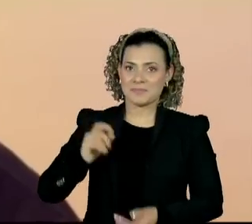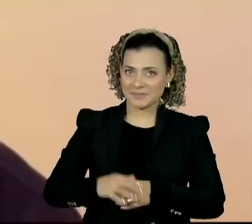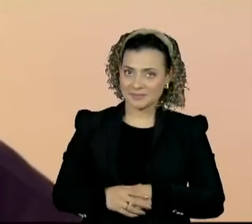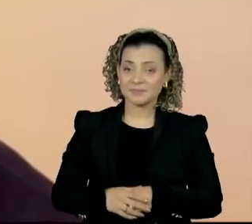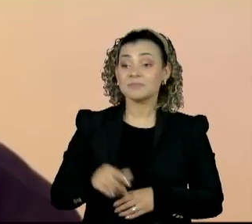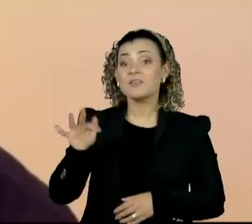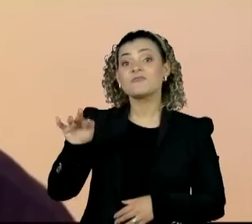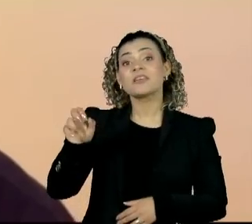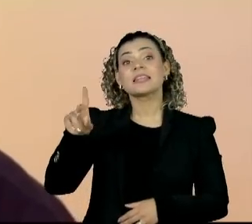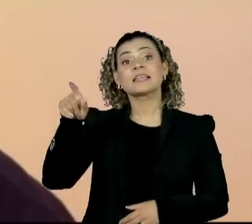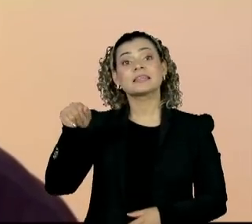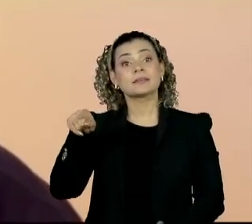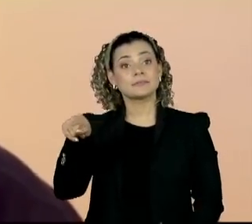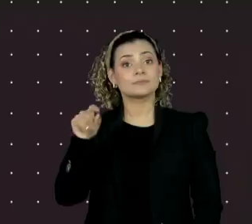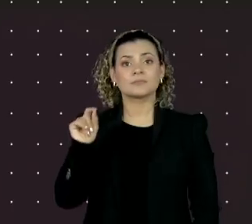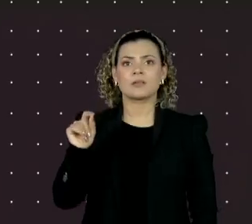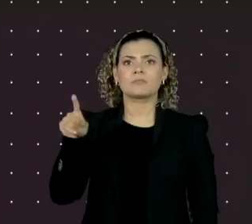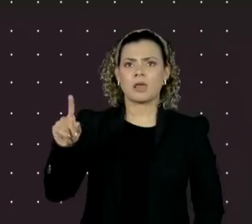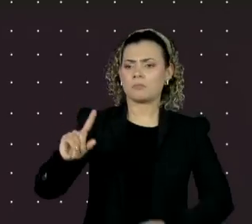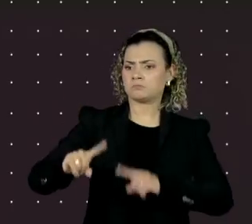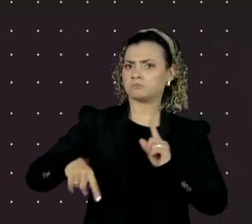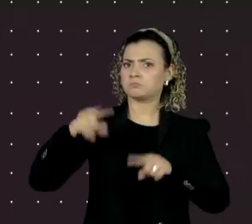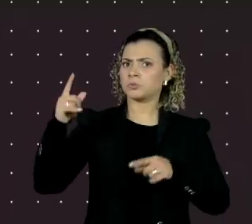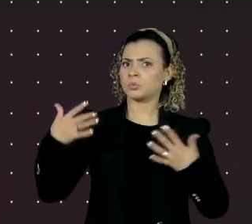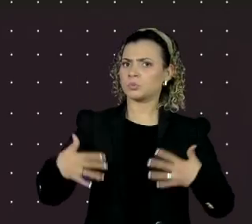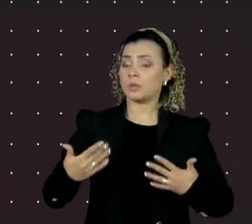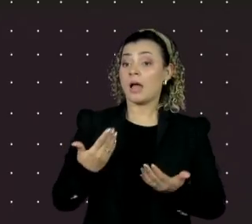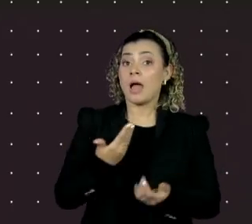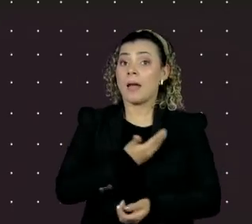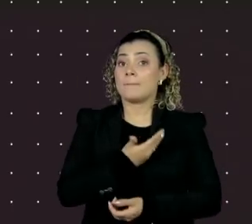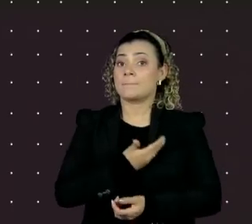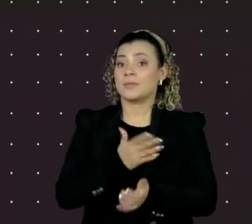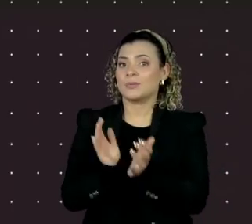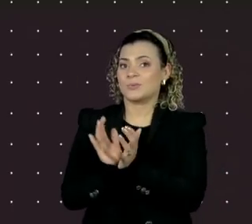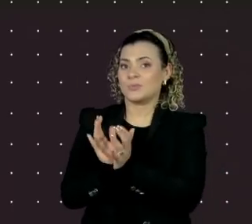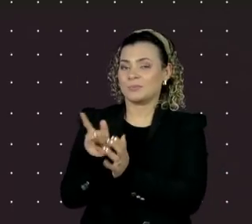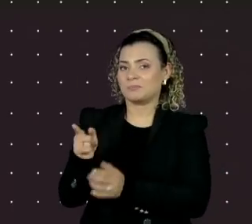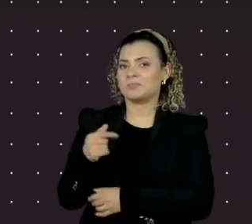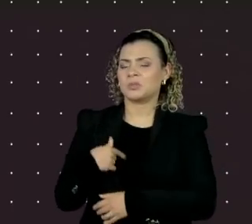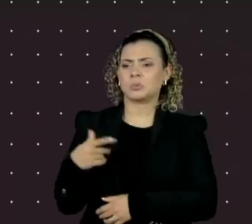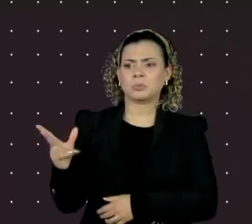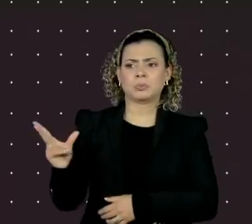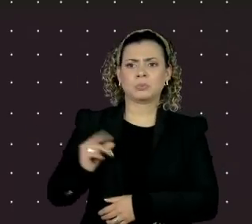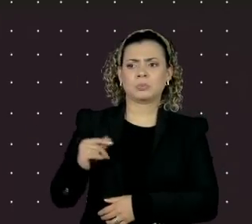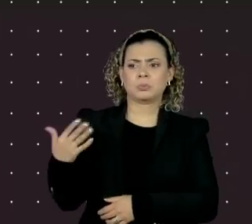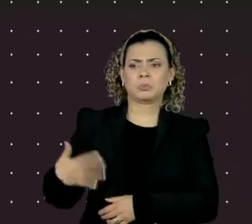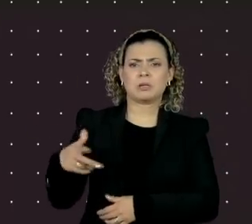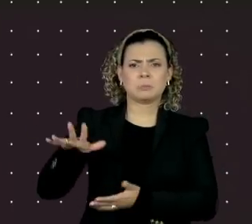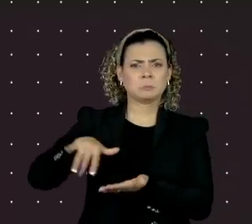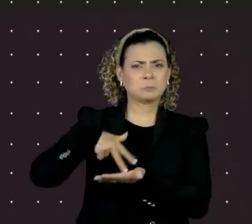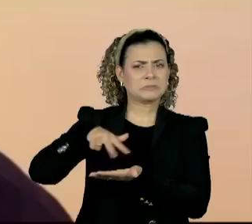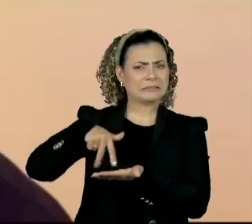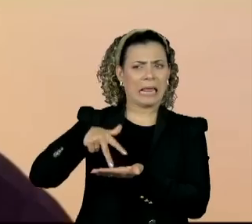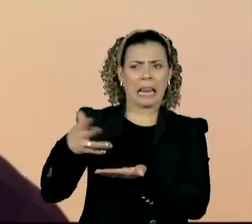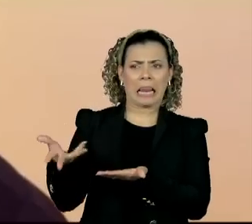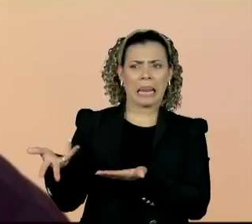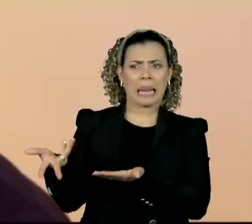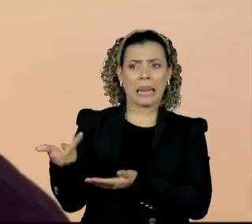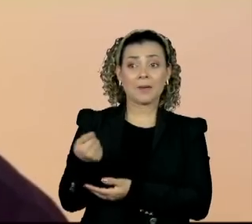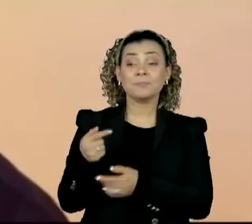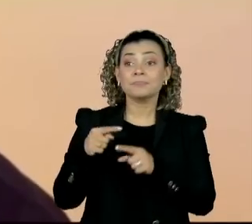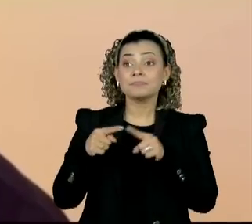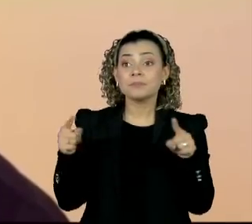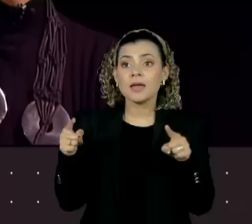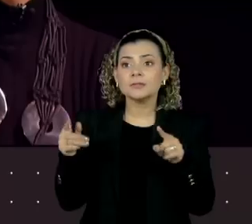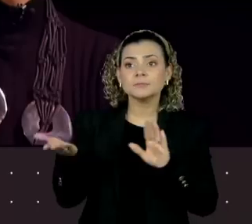a Fernanda era avançada, não era minha colega de turma, ela era mais adiantada que eu, dançava muito. E